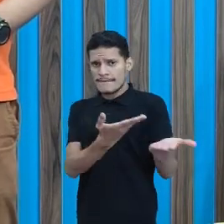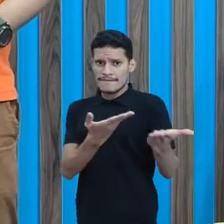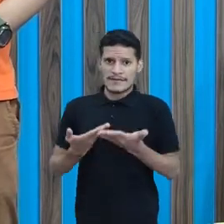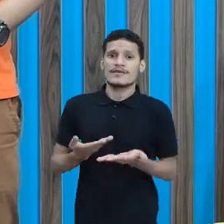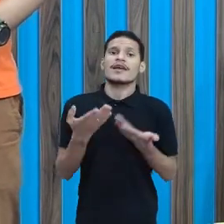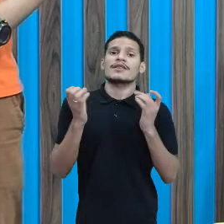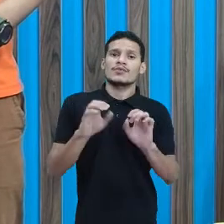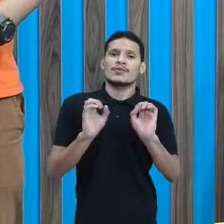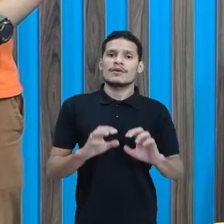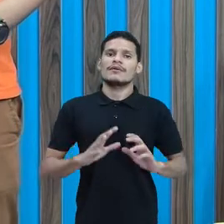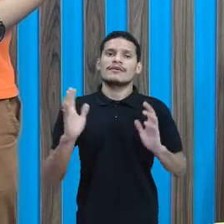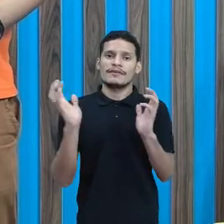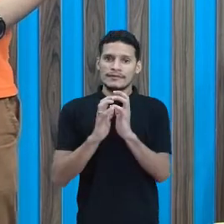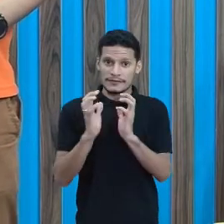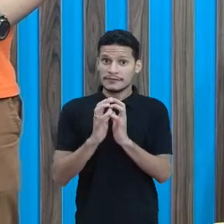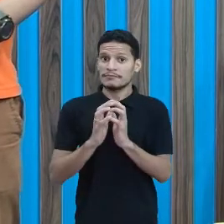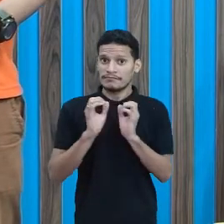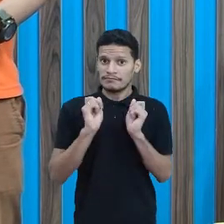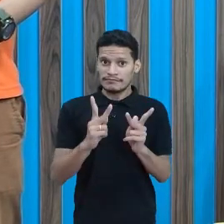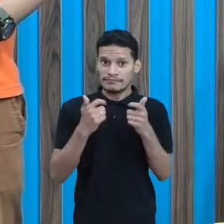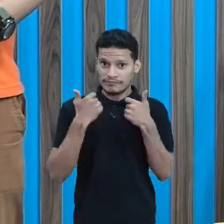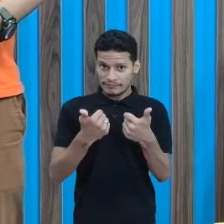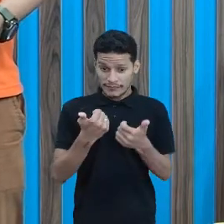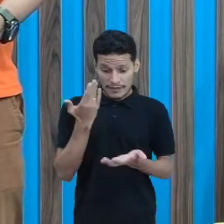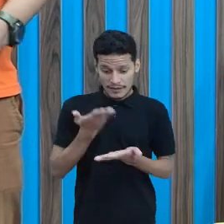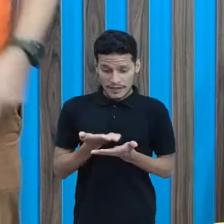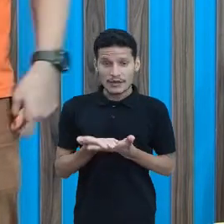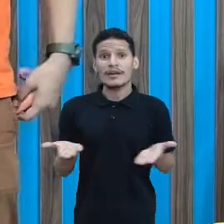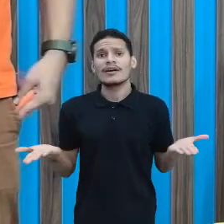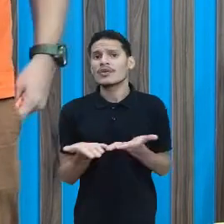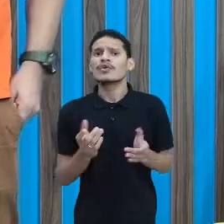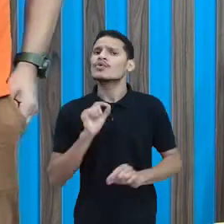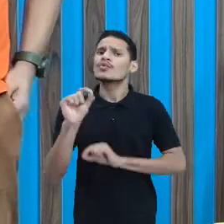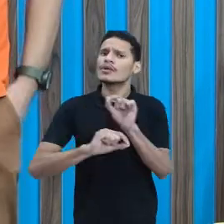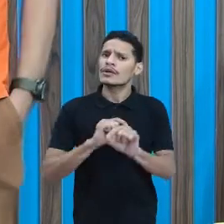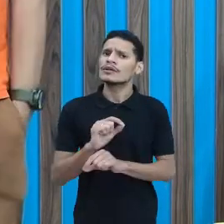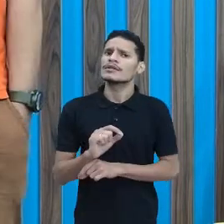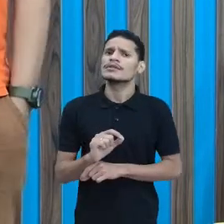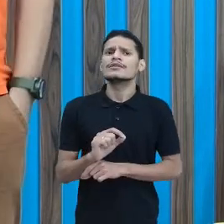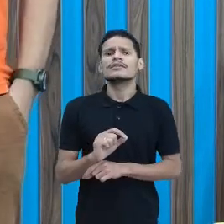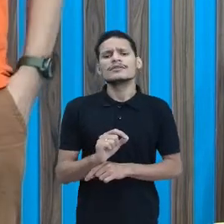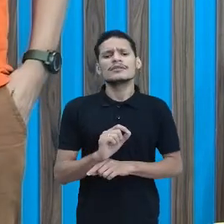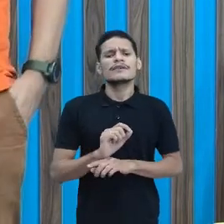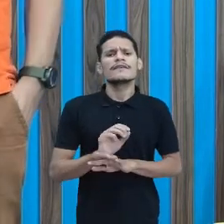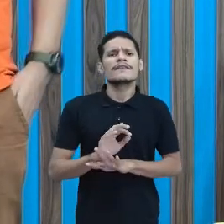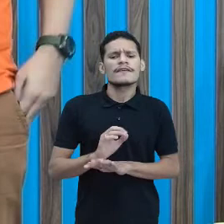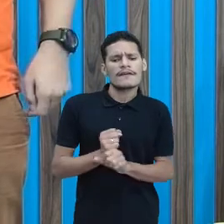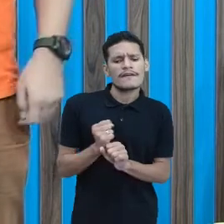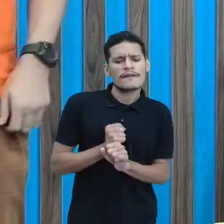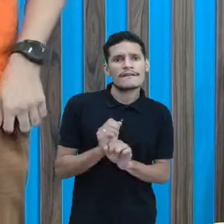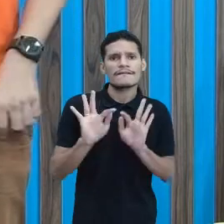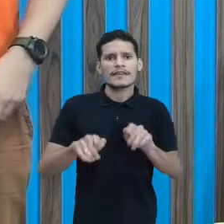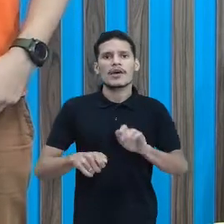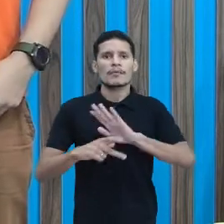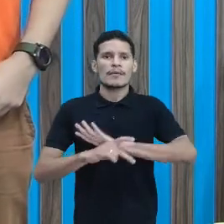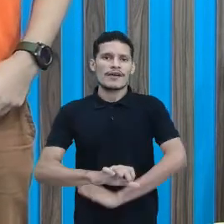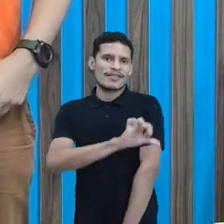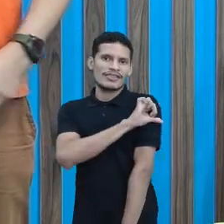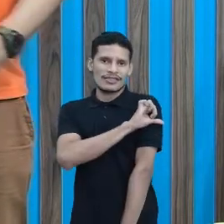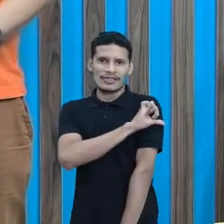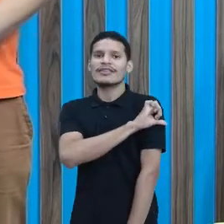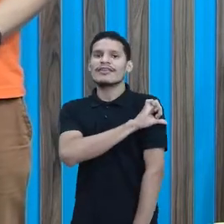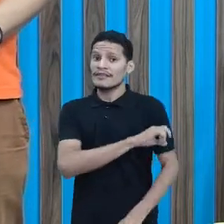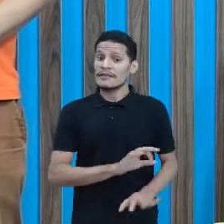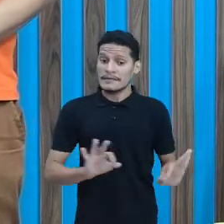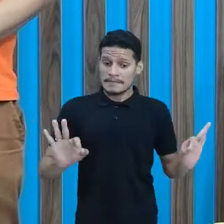Educa Recife, tá? Essa é a aula dos anos finais do nono ano, aula preparada